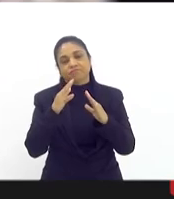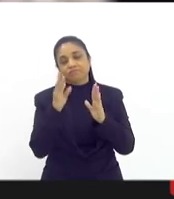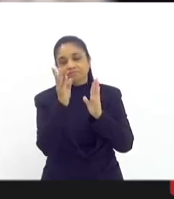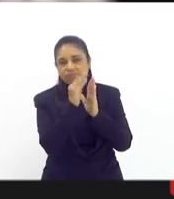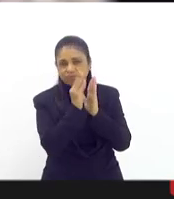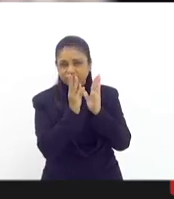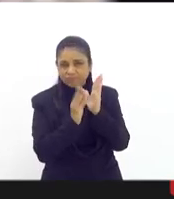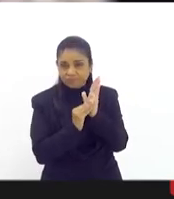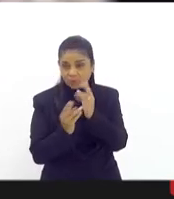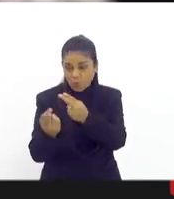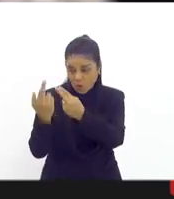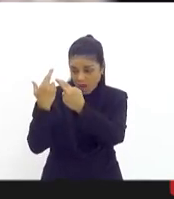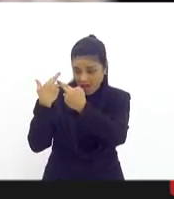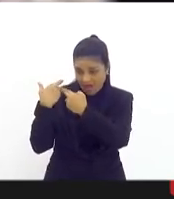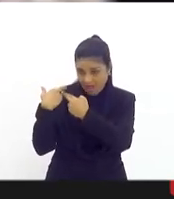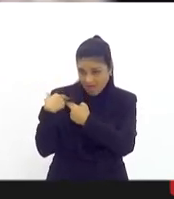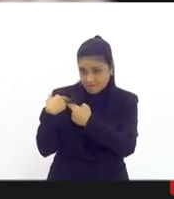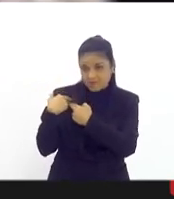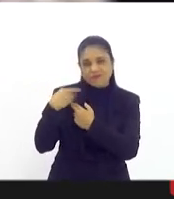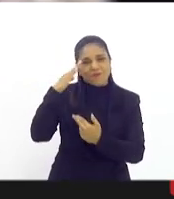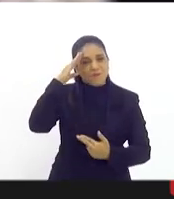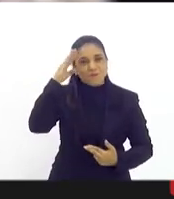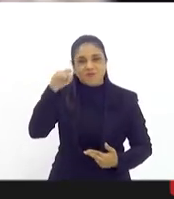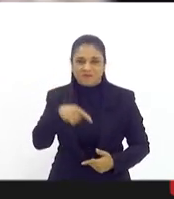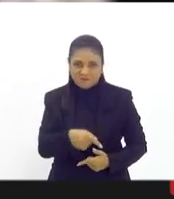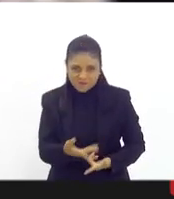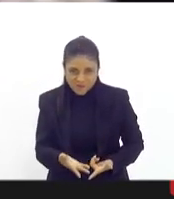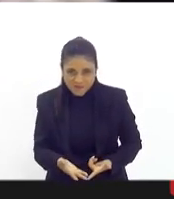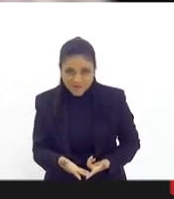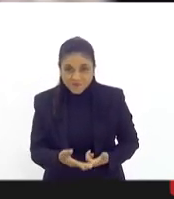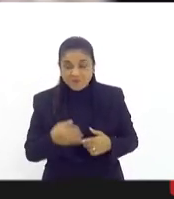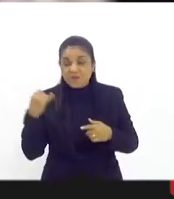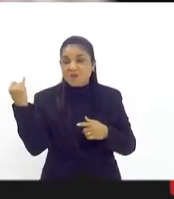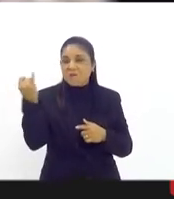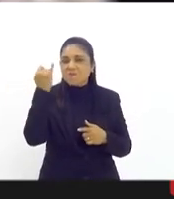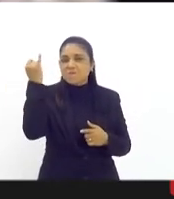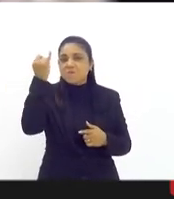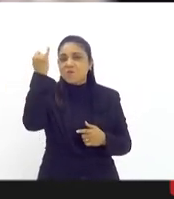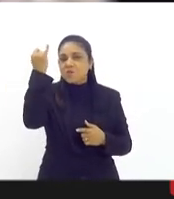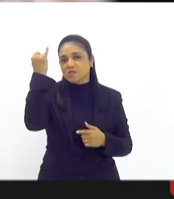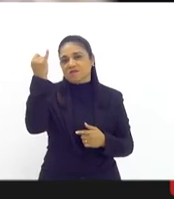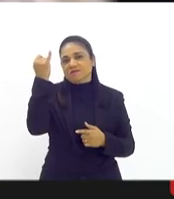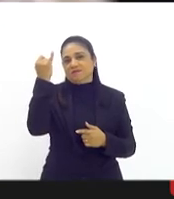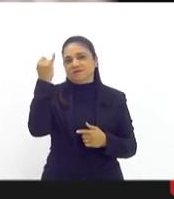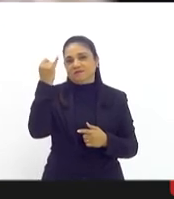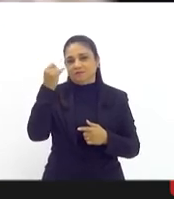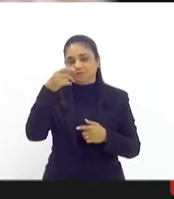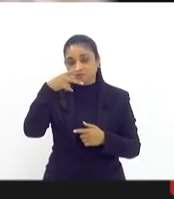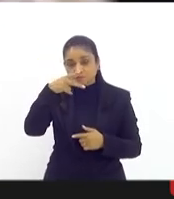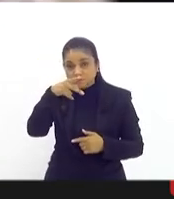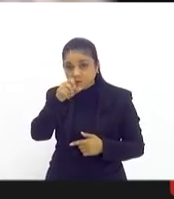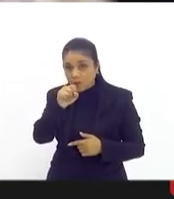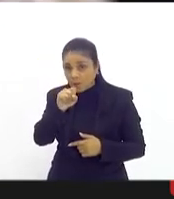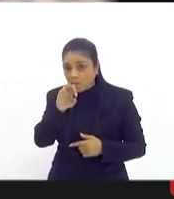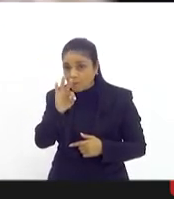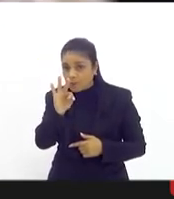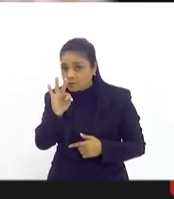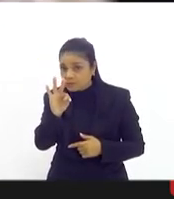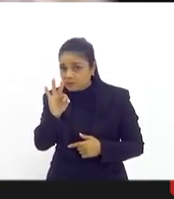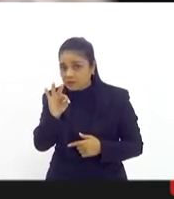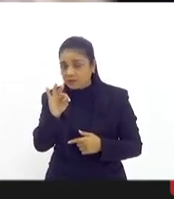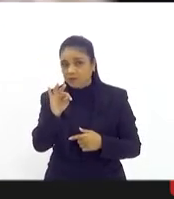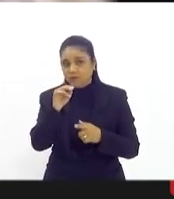é fundamental. A responsabilidade da importância que carrega um post no Twitter é para